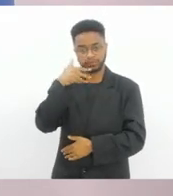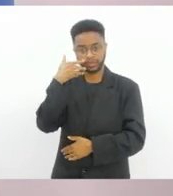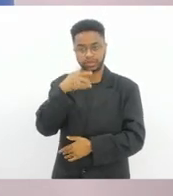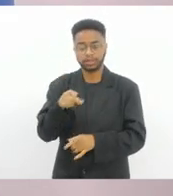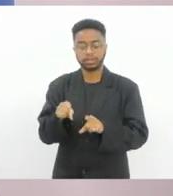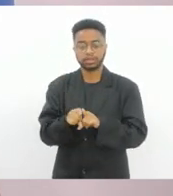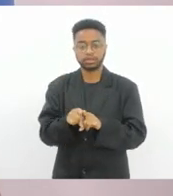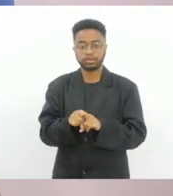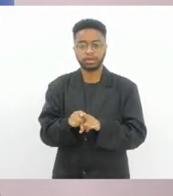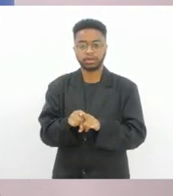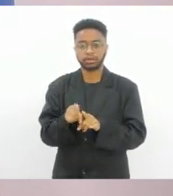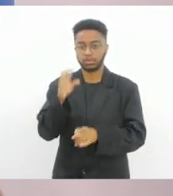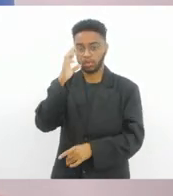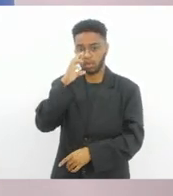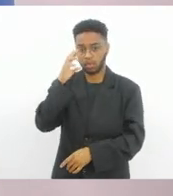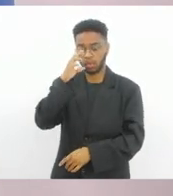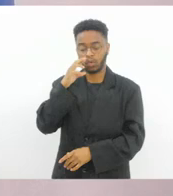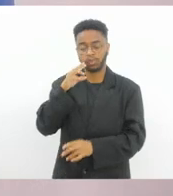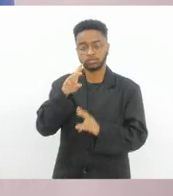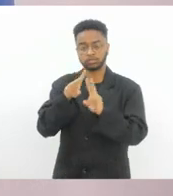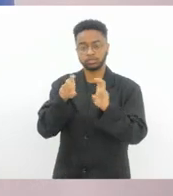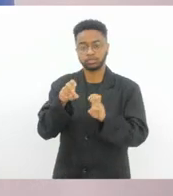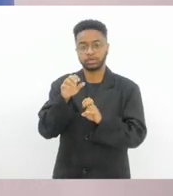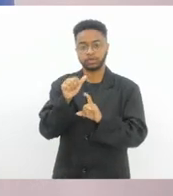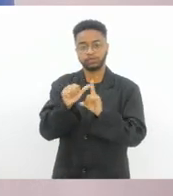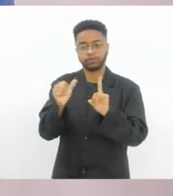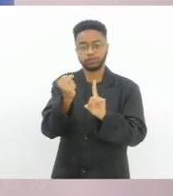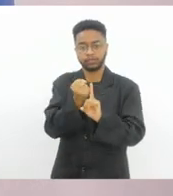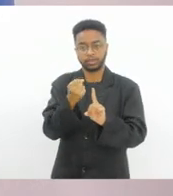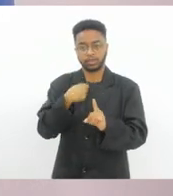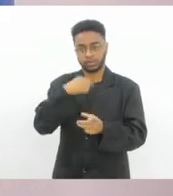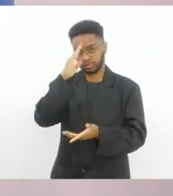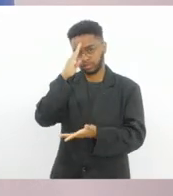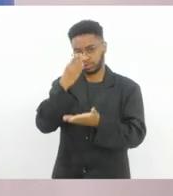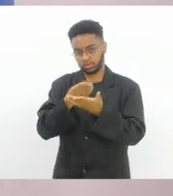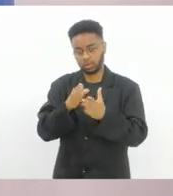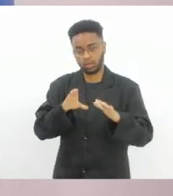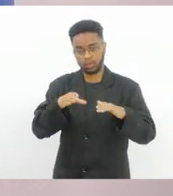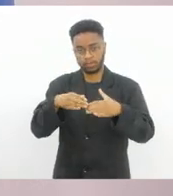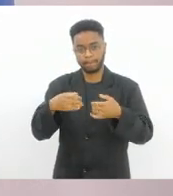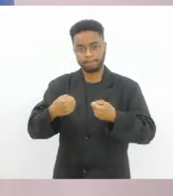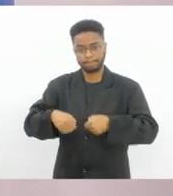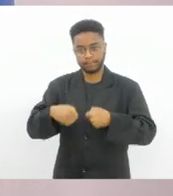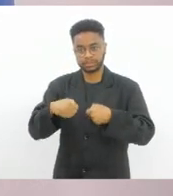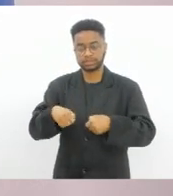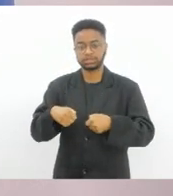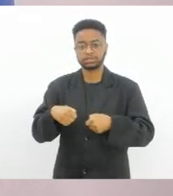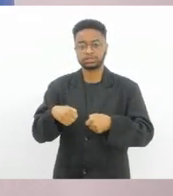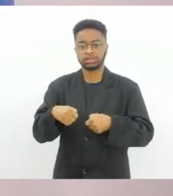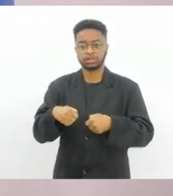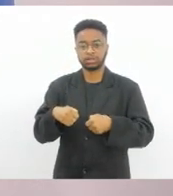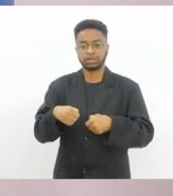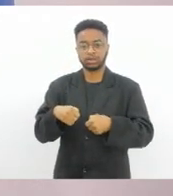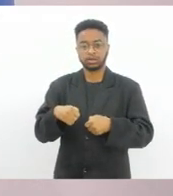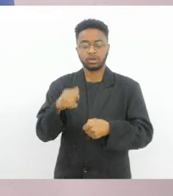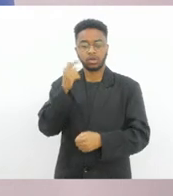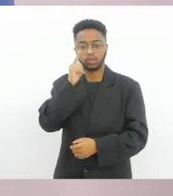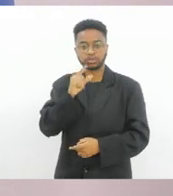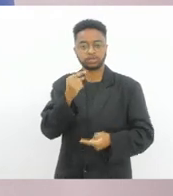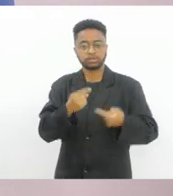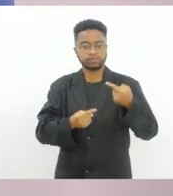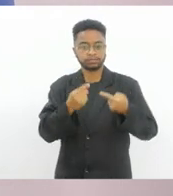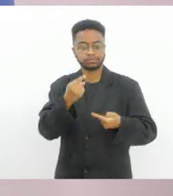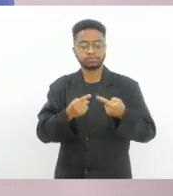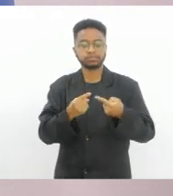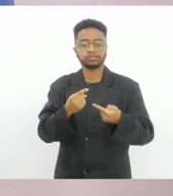no Observatório do Feminicídio, acho que a comissão precisa ter assento para fazer o debate